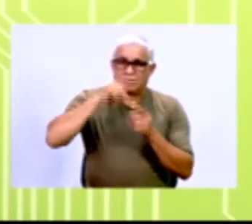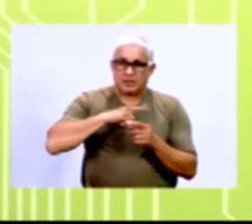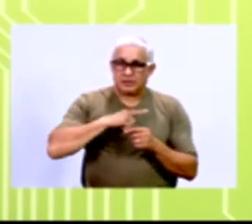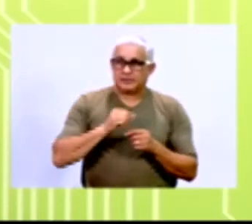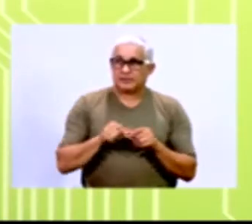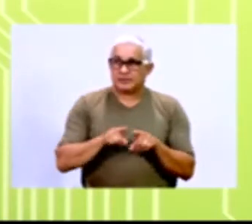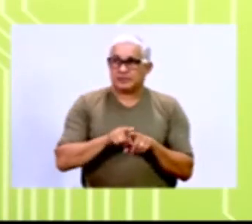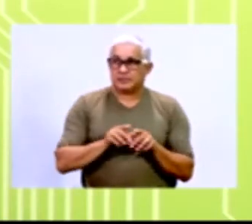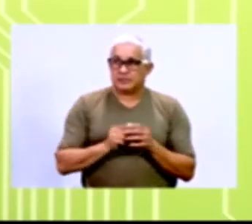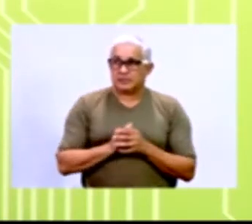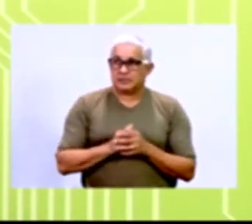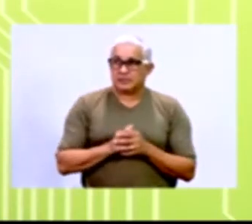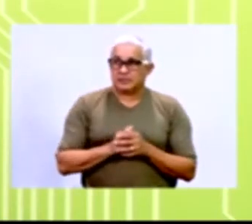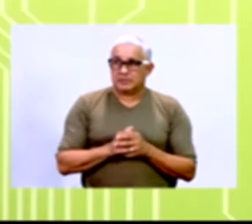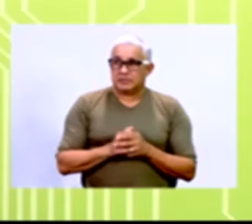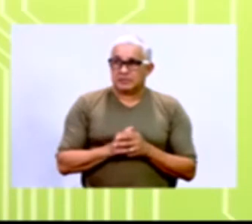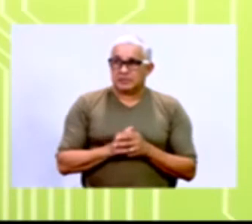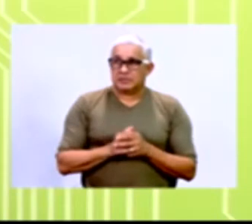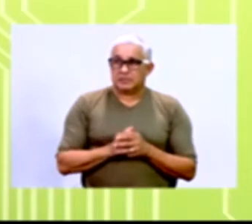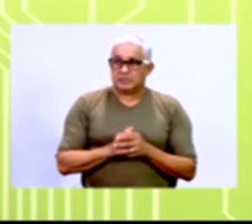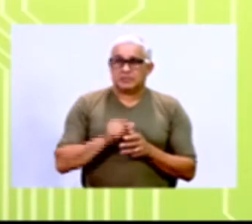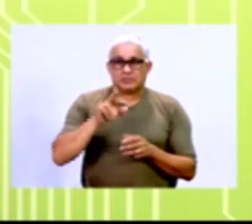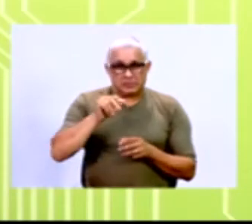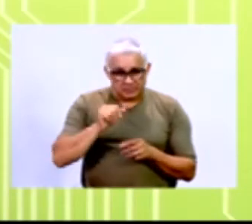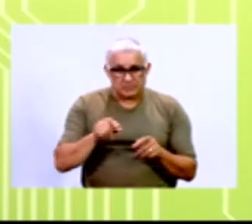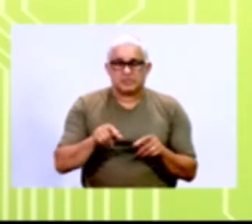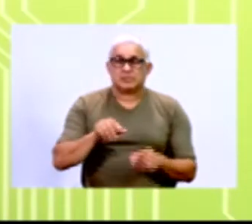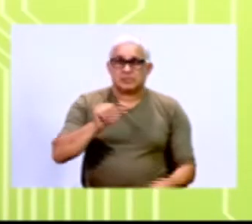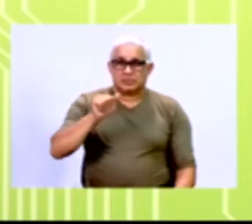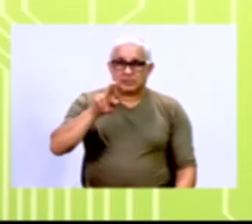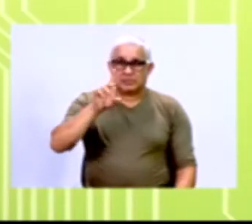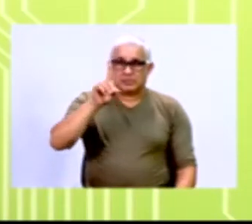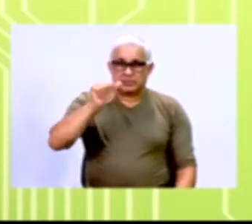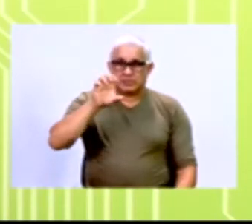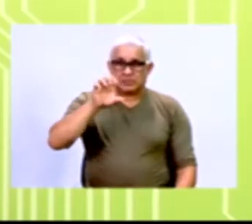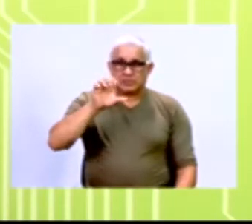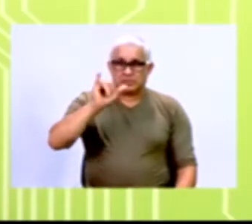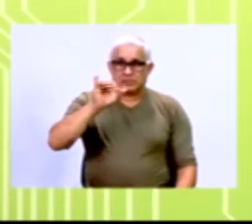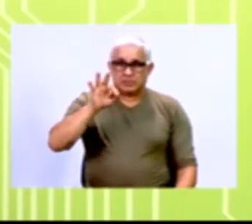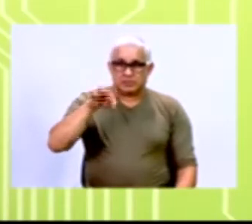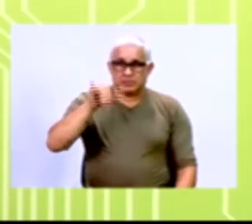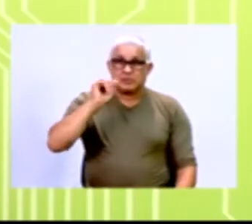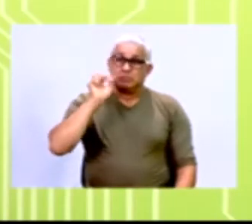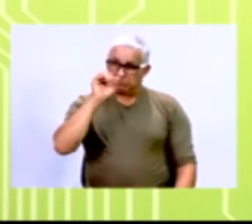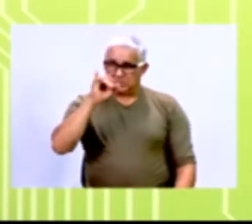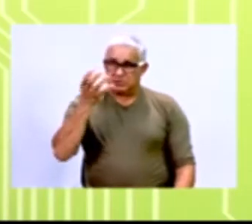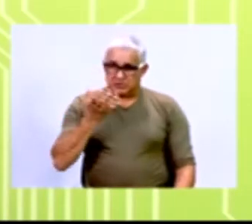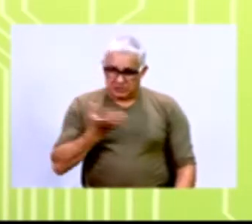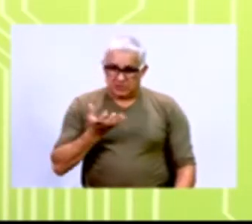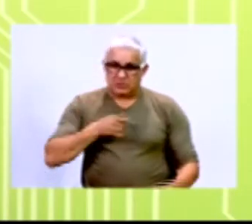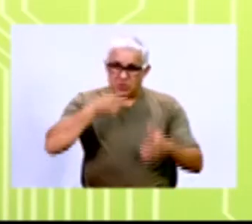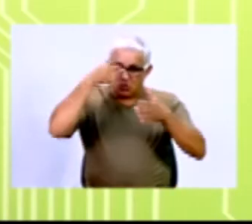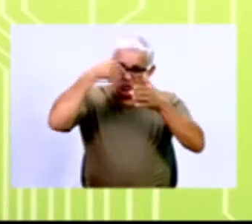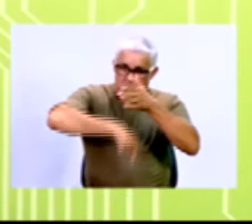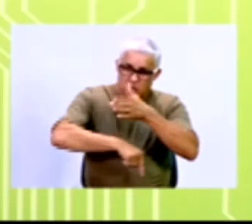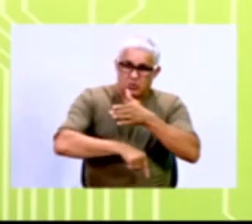existentes. Nós vimos um pouquinho sobre o Audacity. Se vocês quiserem se aprofundar no assunto, tem aqueles sites que eu indiquei aqui